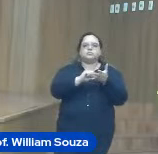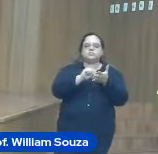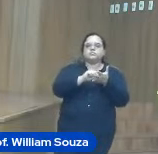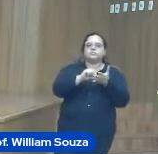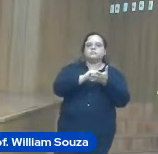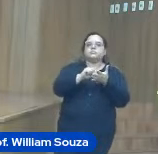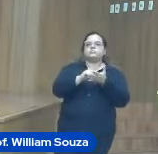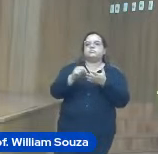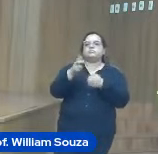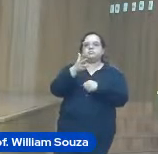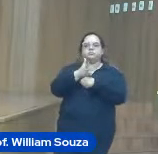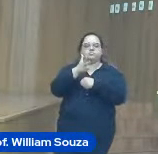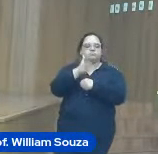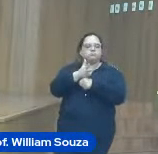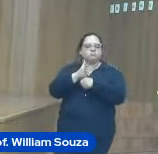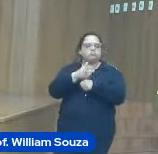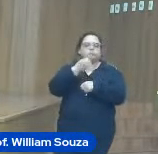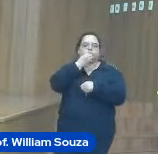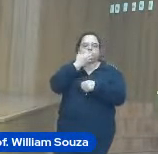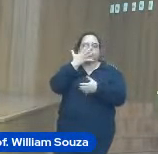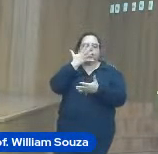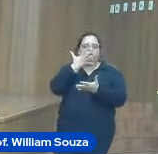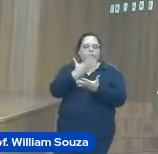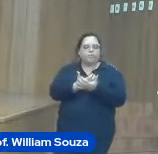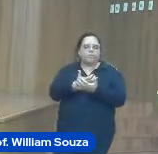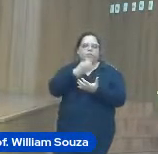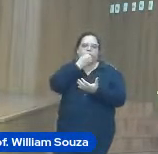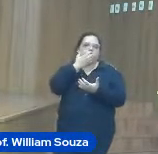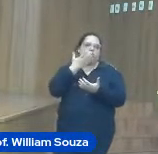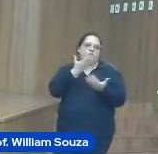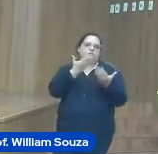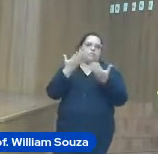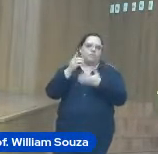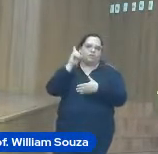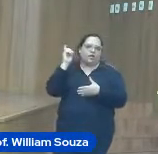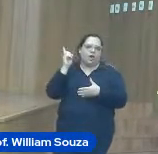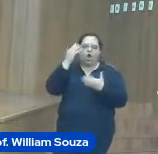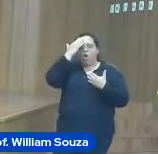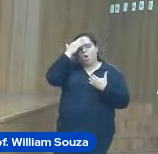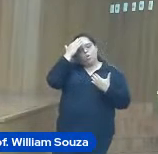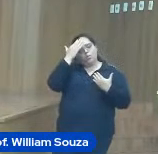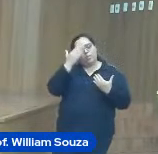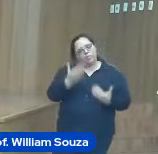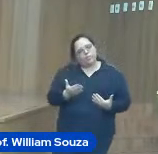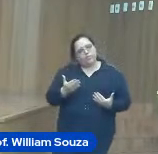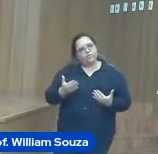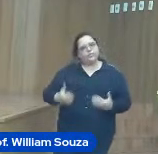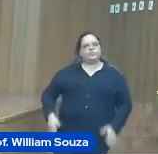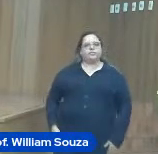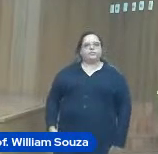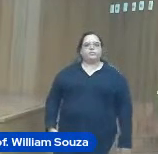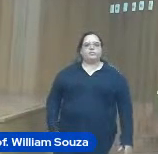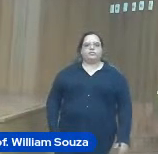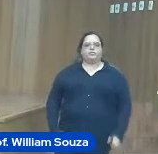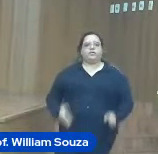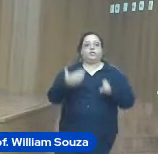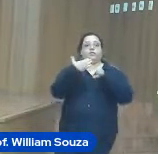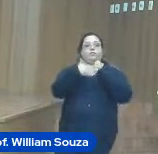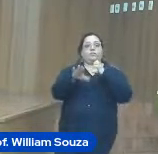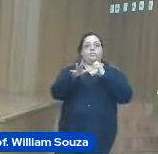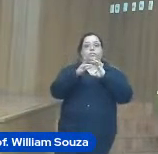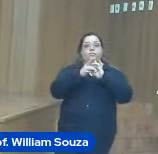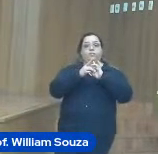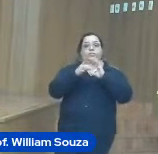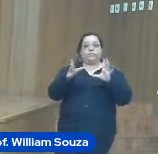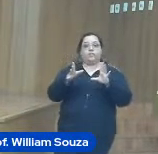canal, vai ser um prazer recebê-los por lá. Muito obrigado, esse é o meu e-mail, eu fico à disposição. Eu vi